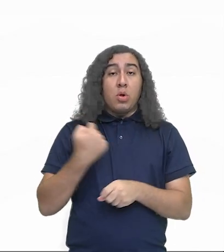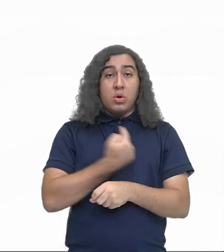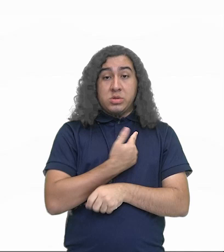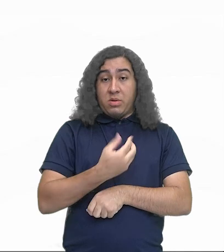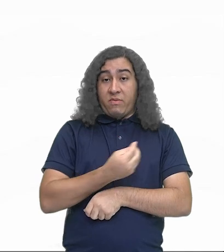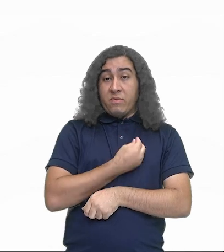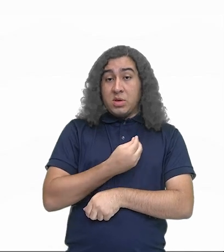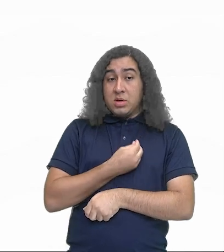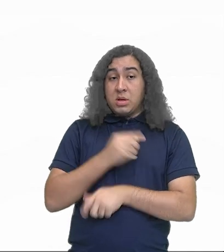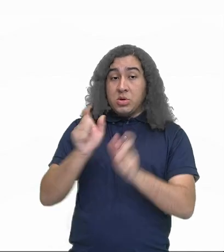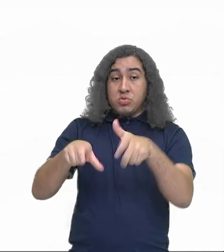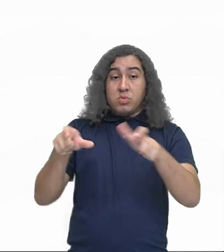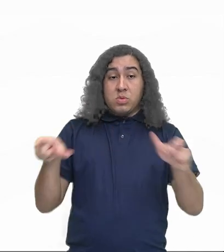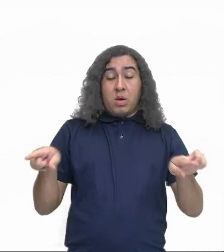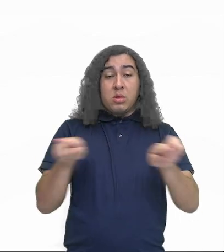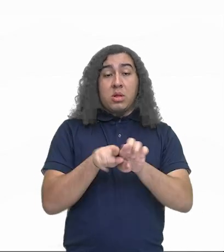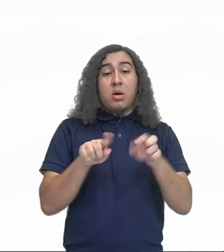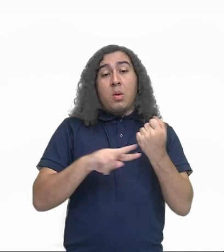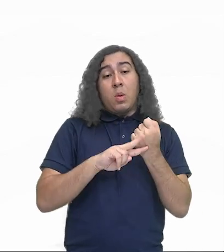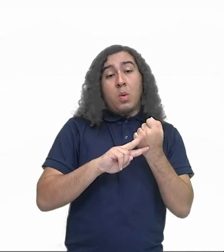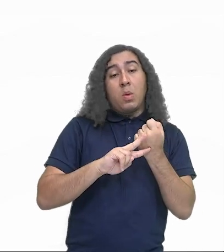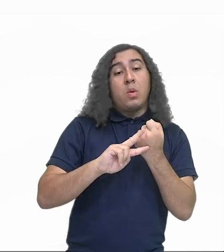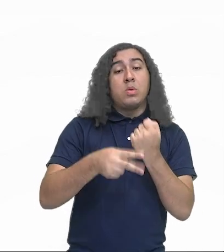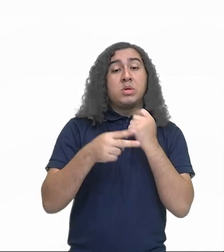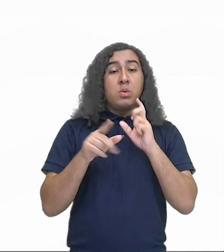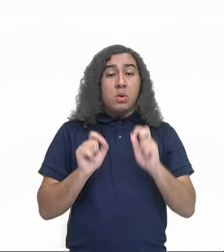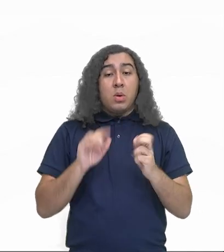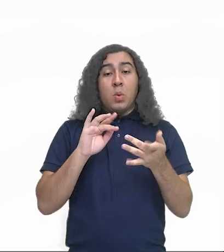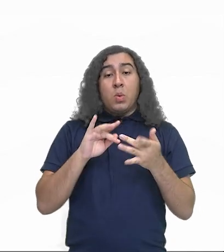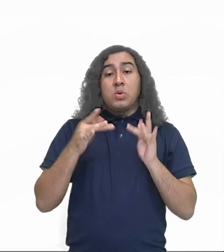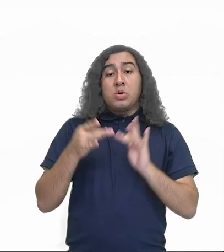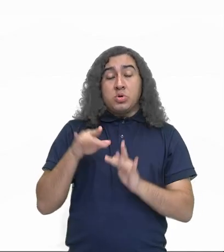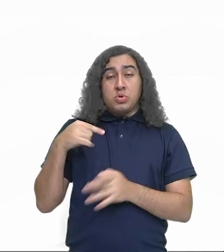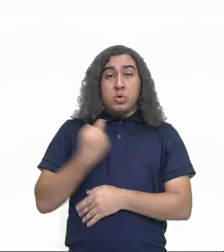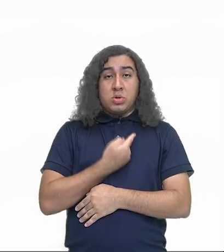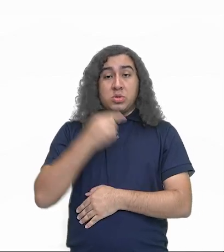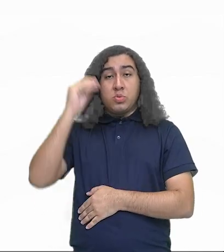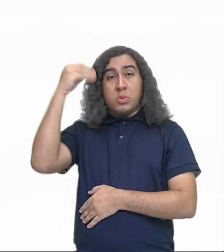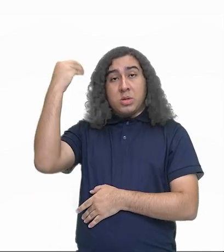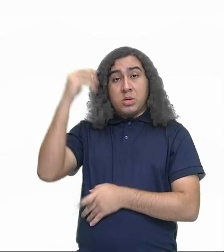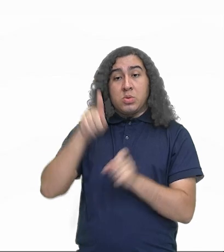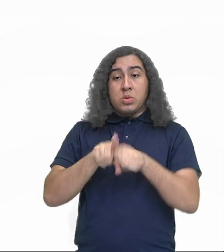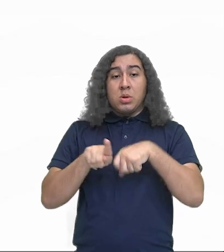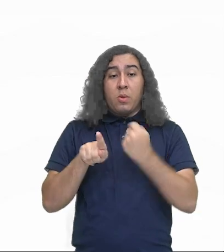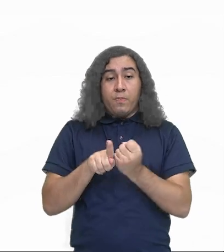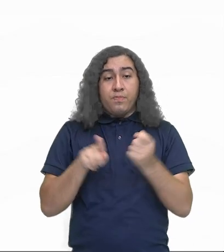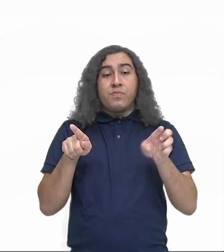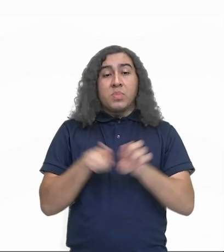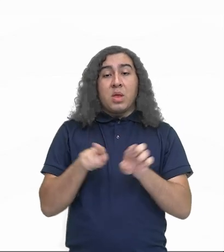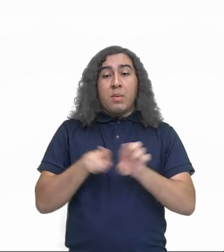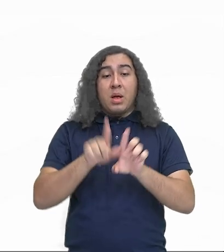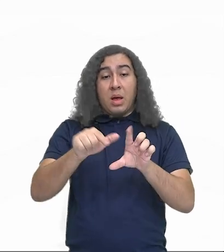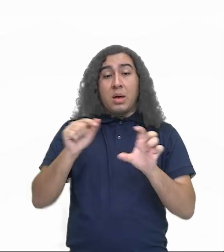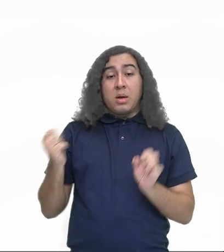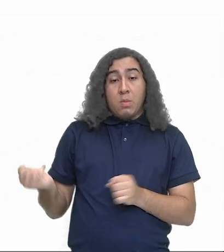vidas individuais refletem os contextos de nossa experiência social,